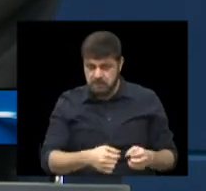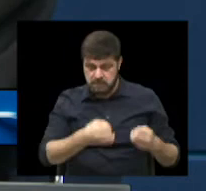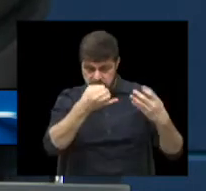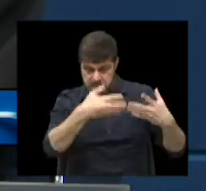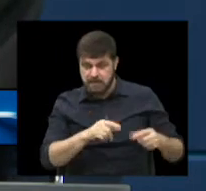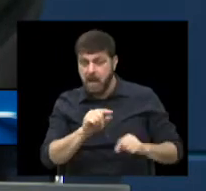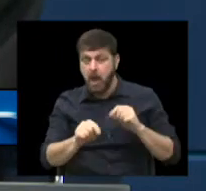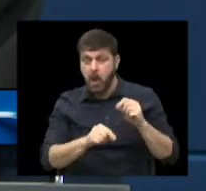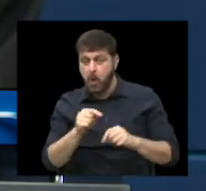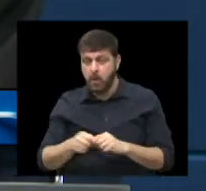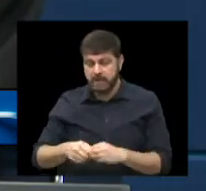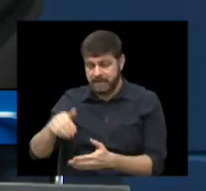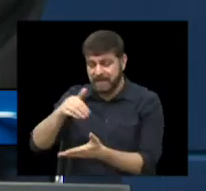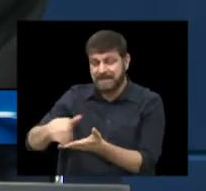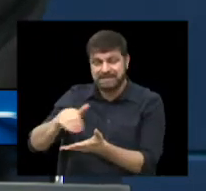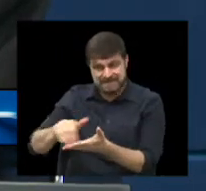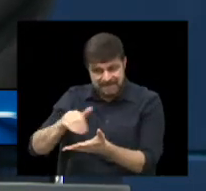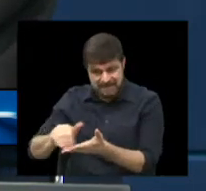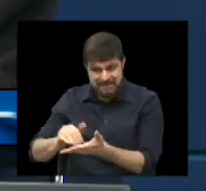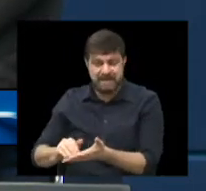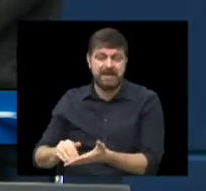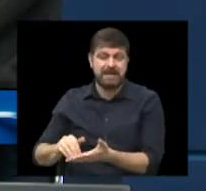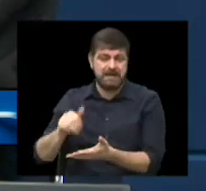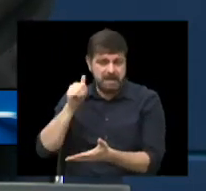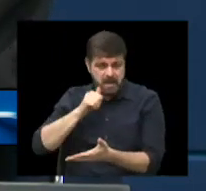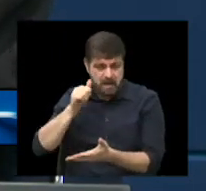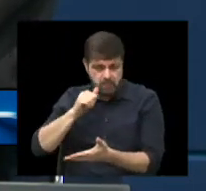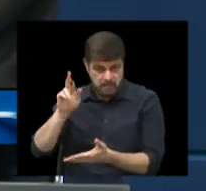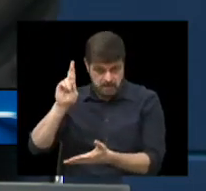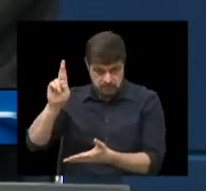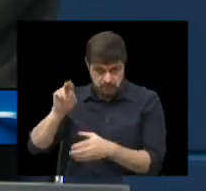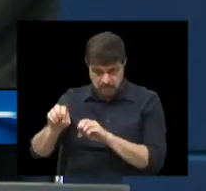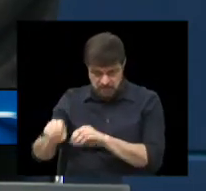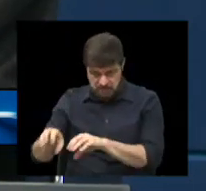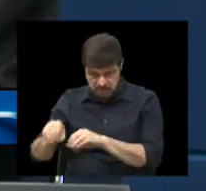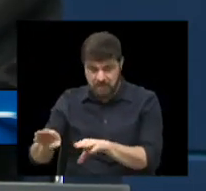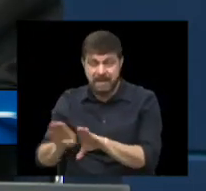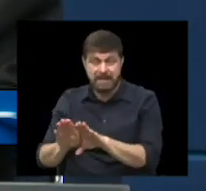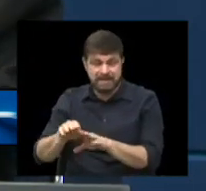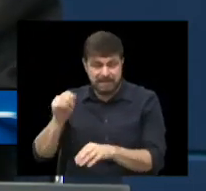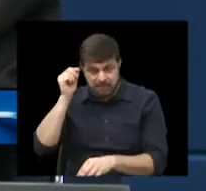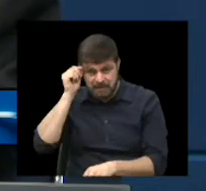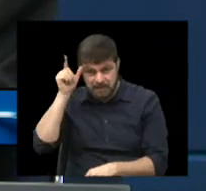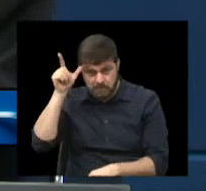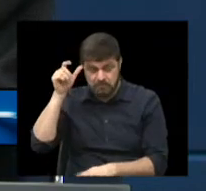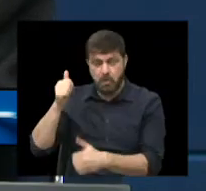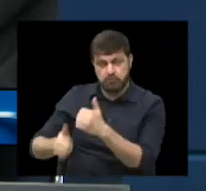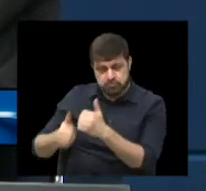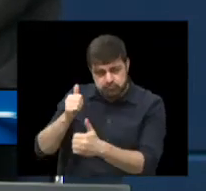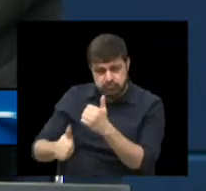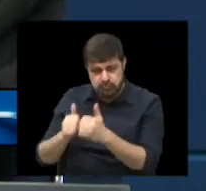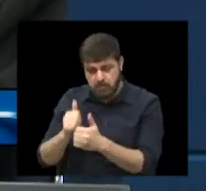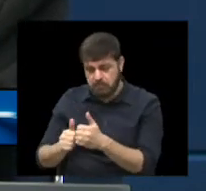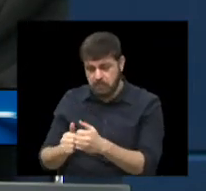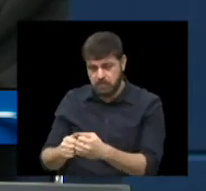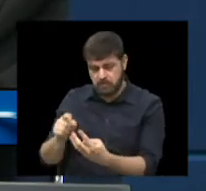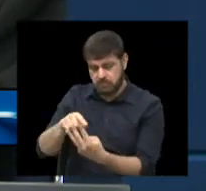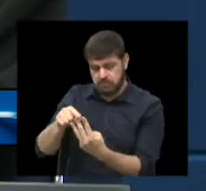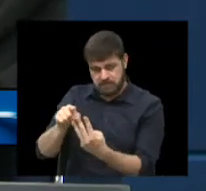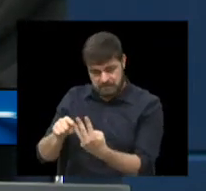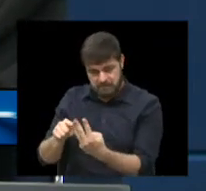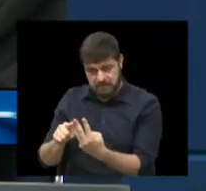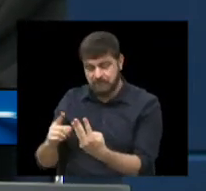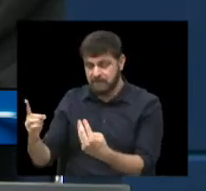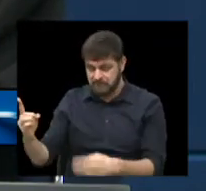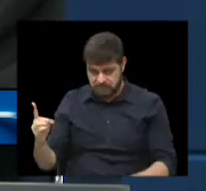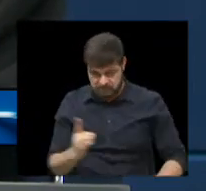do que disse o esporte. Dário Salles tem estado muito dinâmico, levando o esporte para toda a periferia. E o secretário da Cultura, que deverá